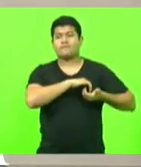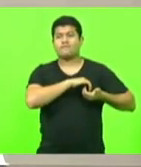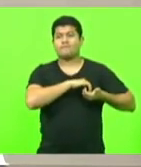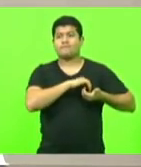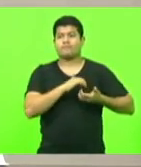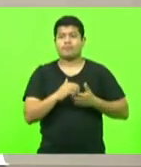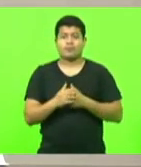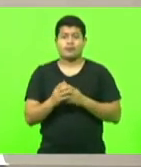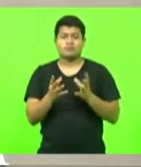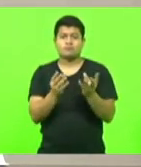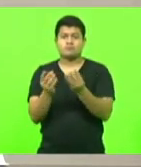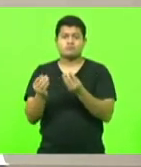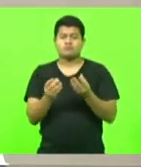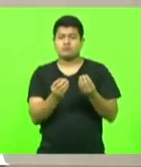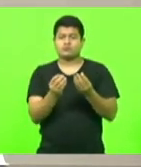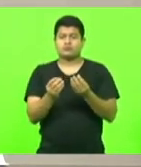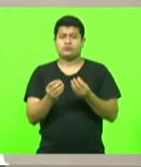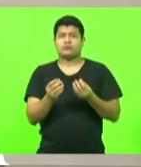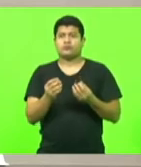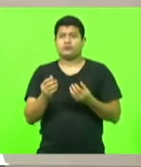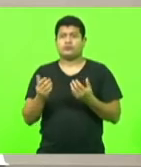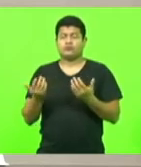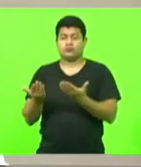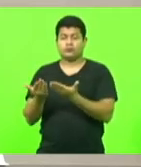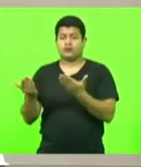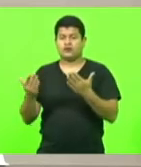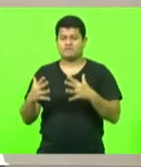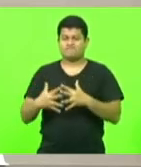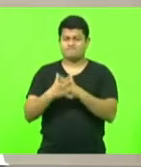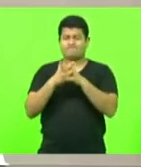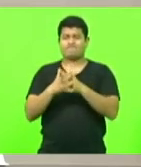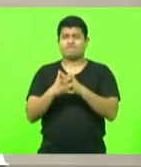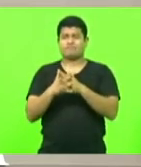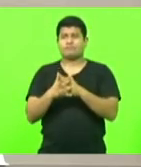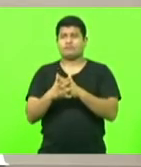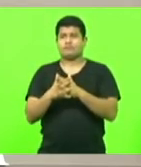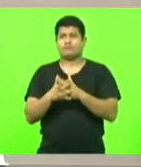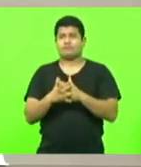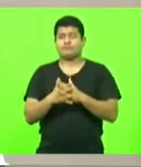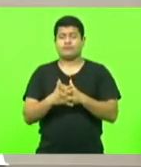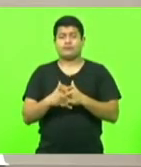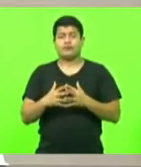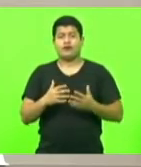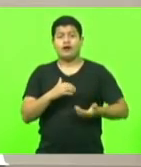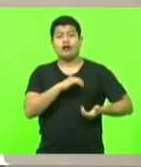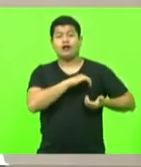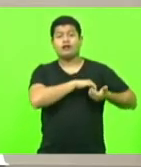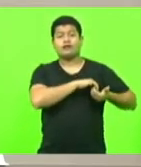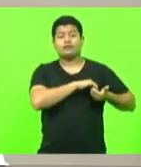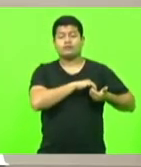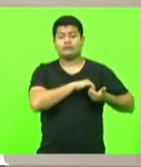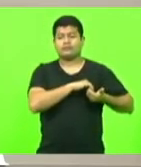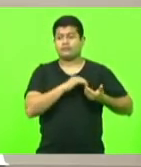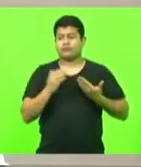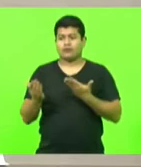catarinenses confundem a Defesa Civil, às vezes, com o Corpo de Bombeiros. Mas o trabalho